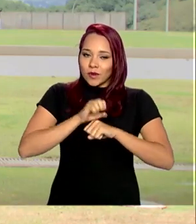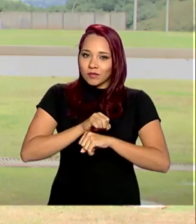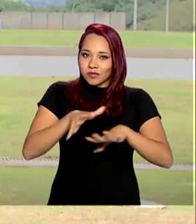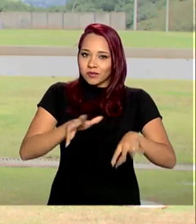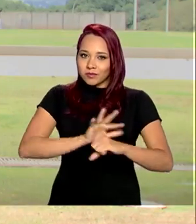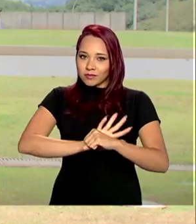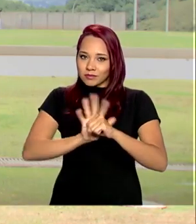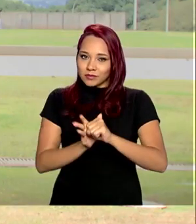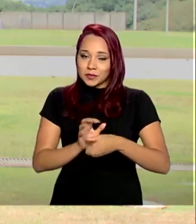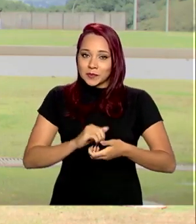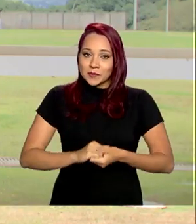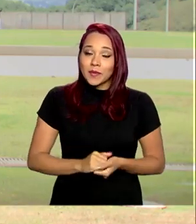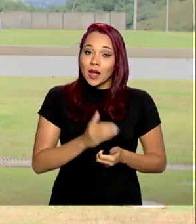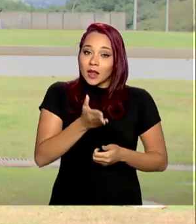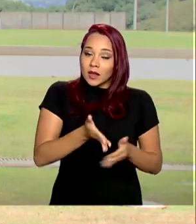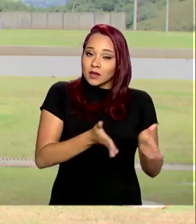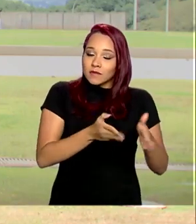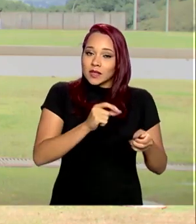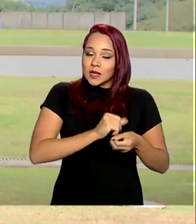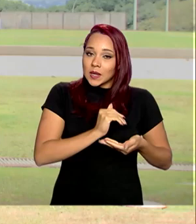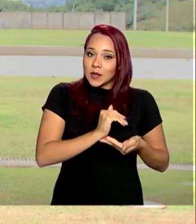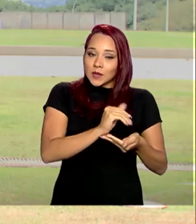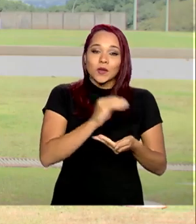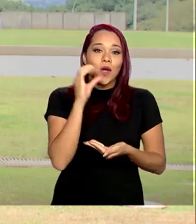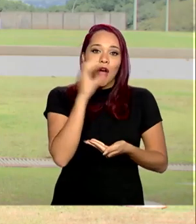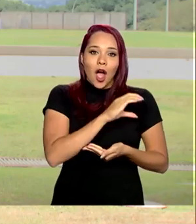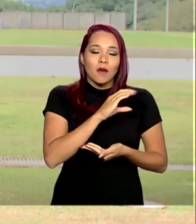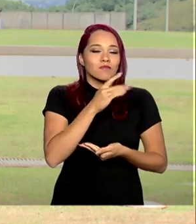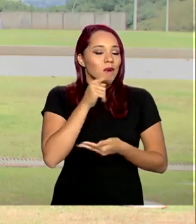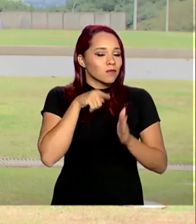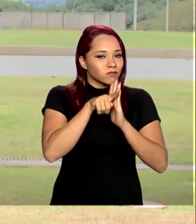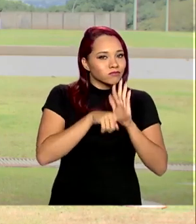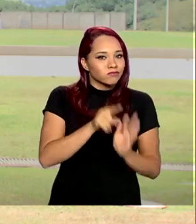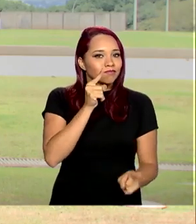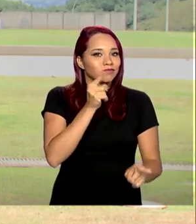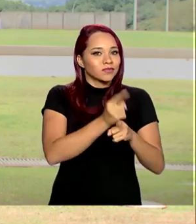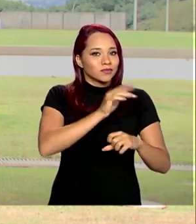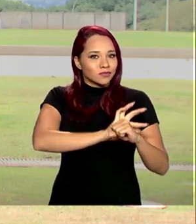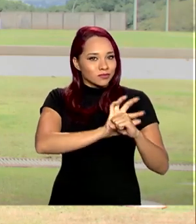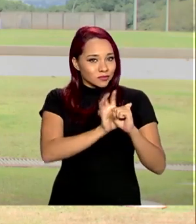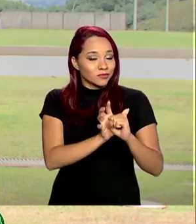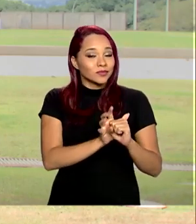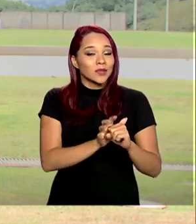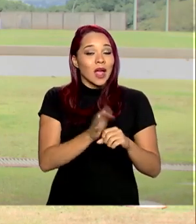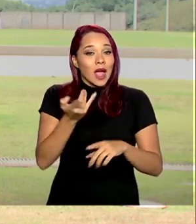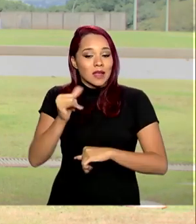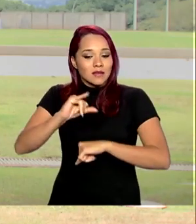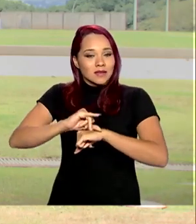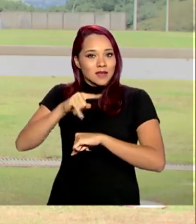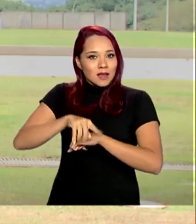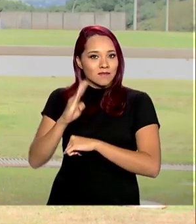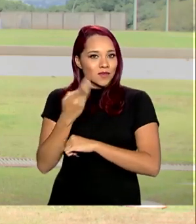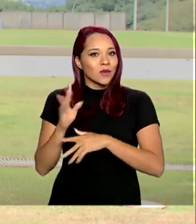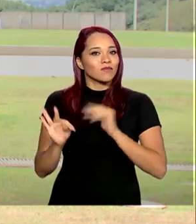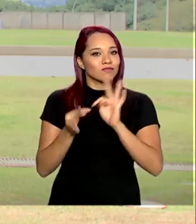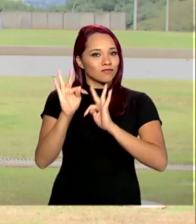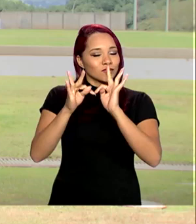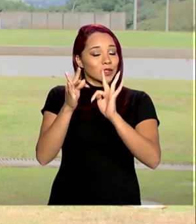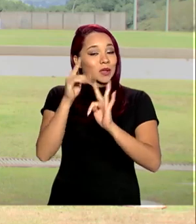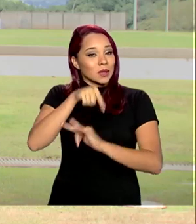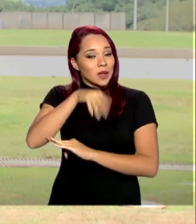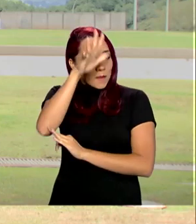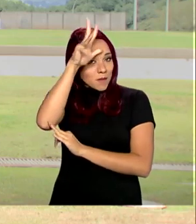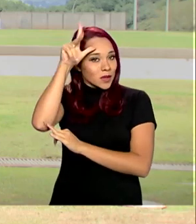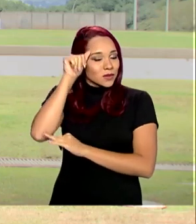coronavírus. Além de produzir kits rápidos para a detecção da Covid-19, o Centro de Biotecnologia da